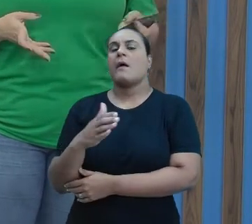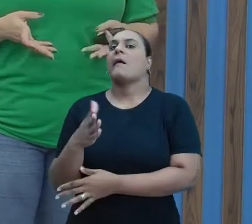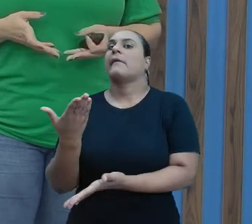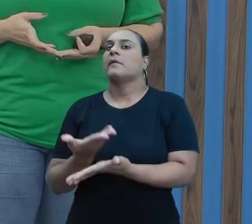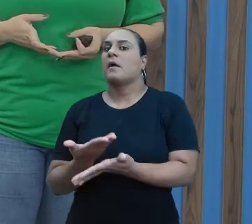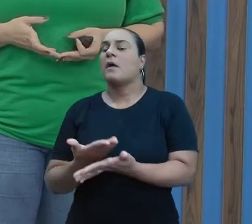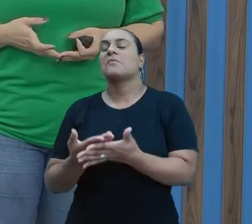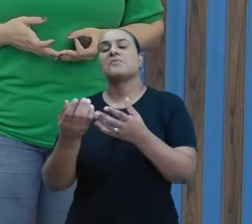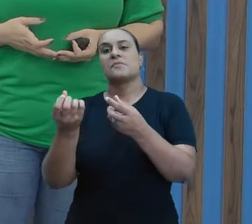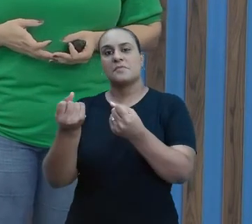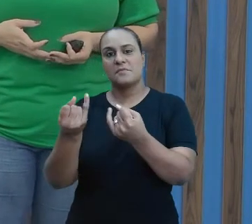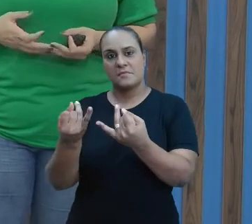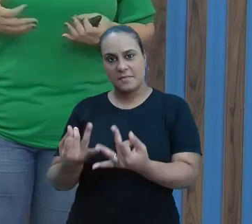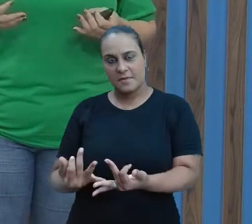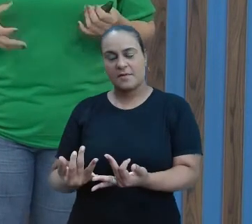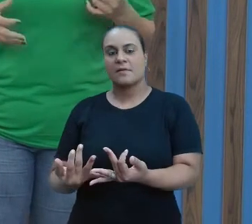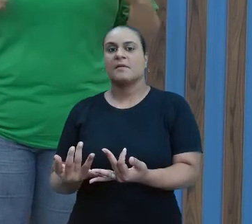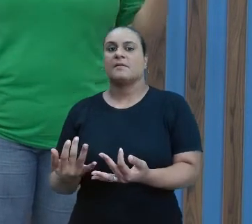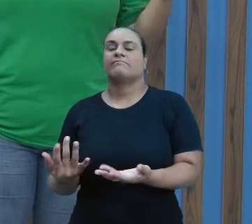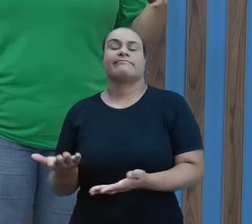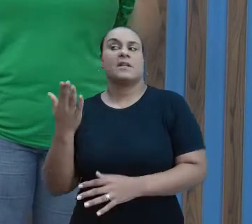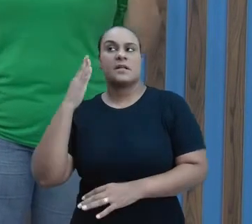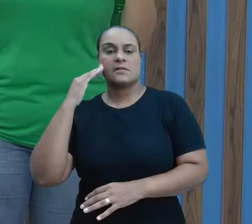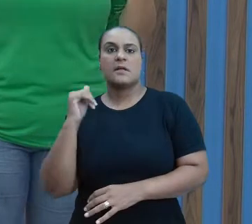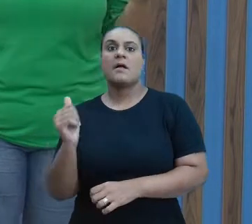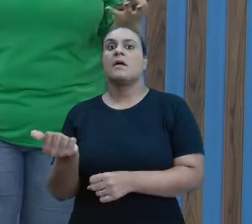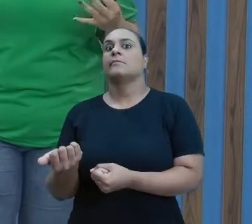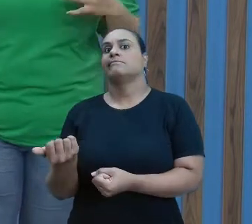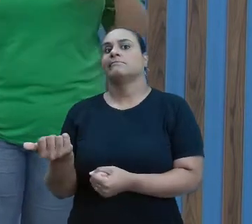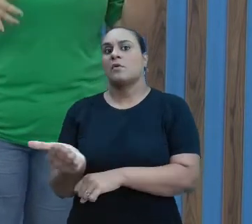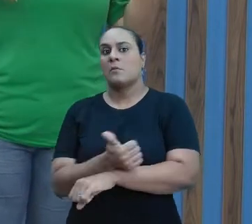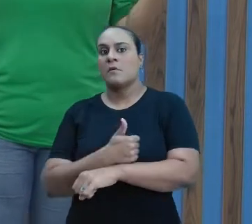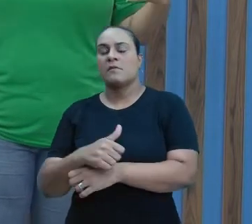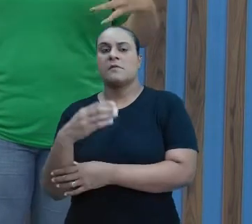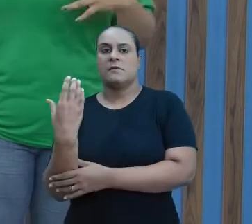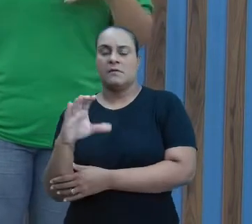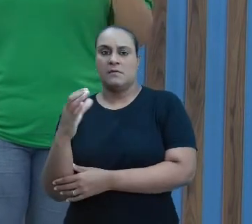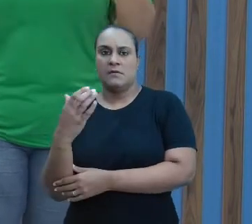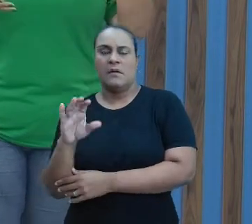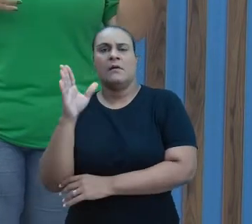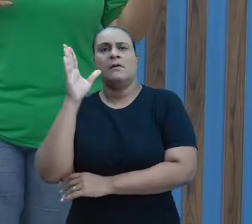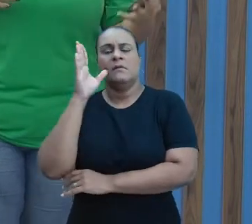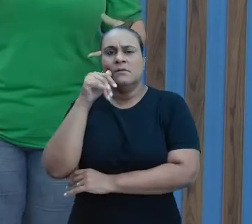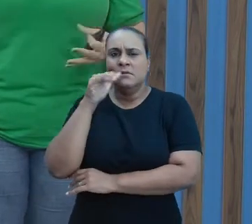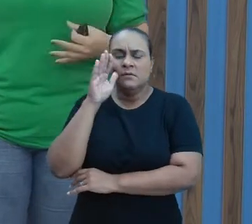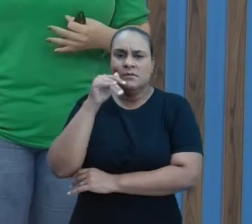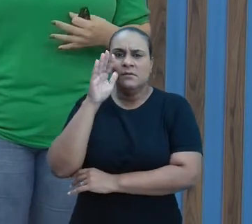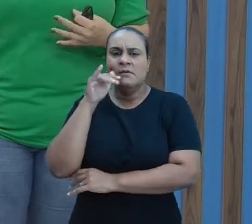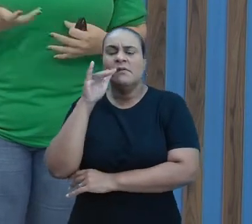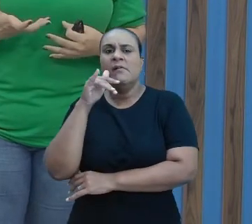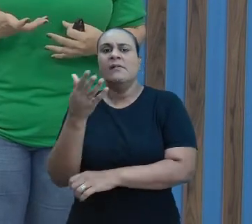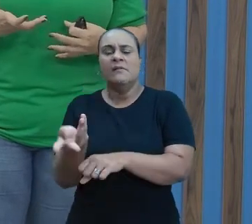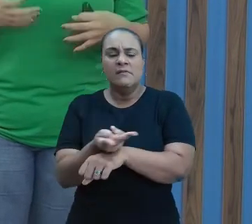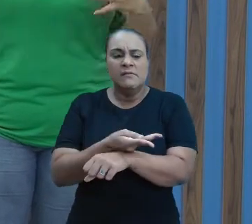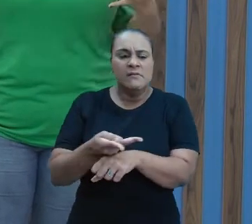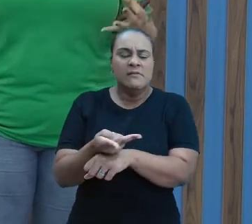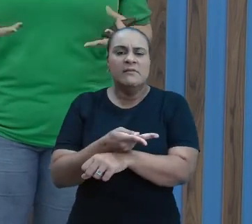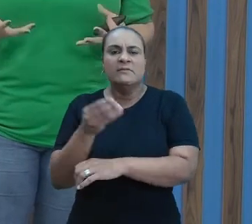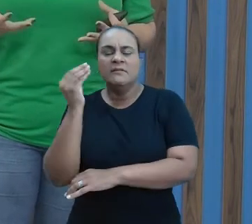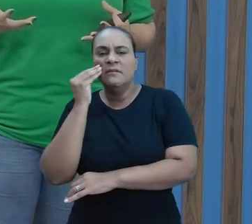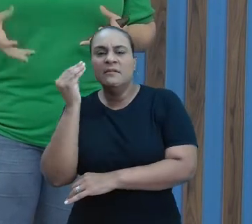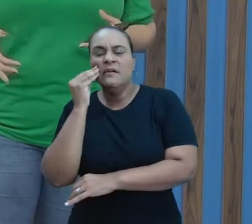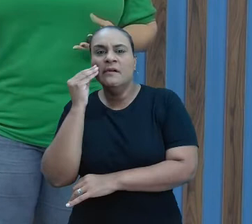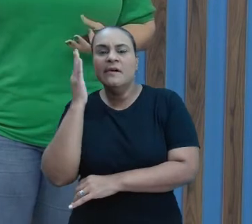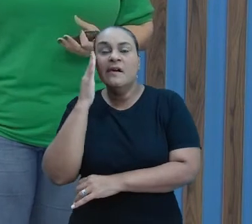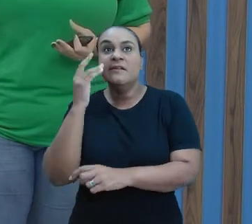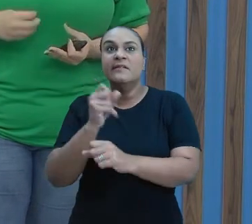professora Isabel também. E aí a gente sabe que os cientistas são curiosos, eles sempre estão procurando, tentando entender várias